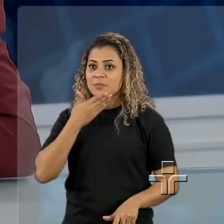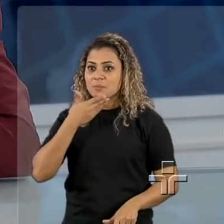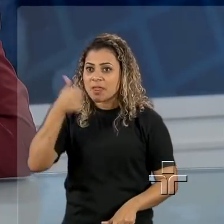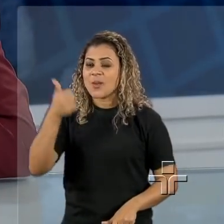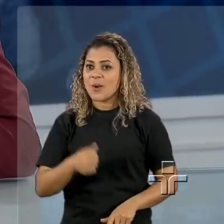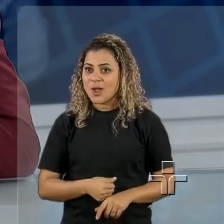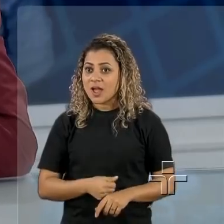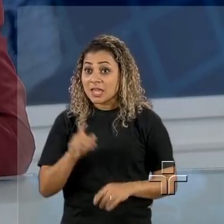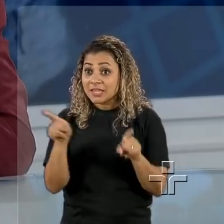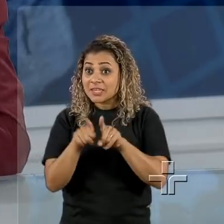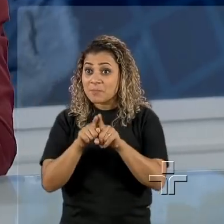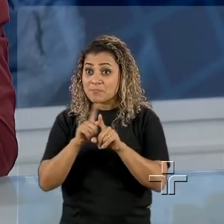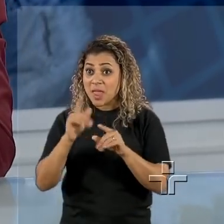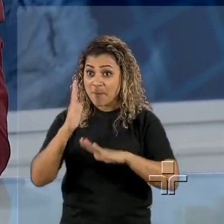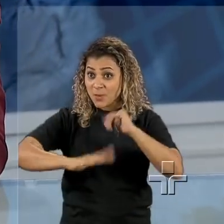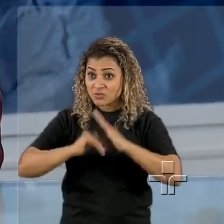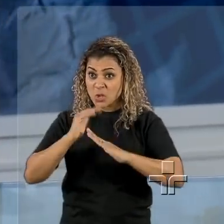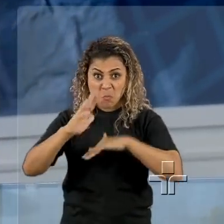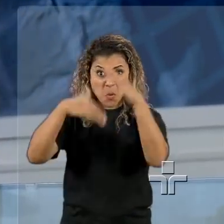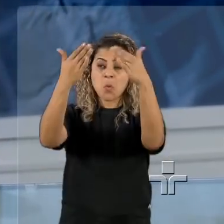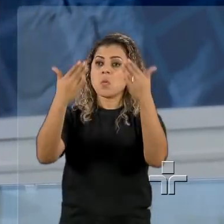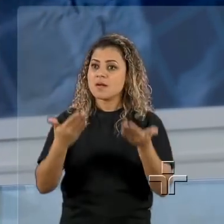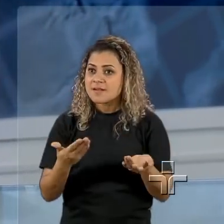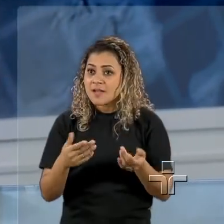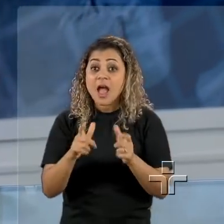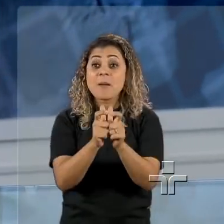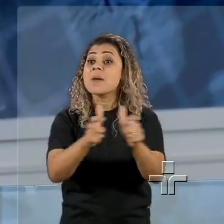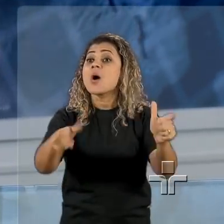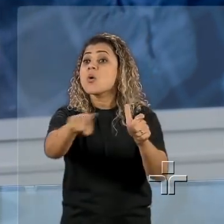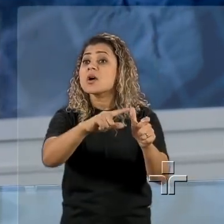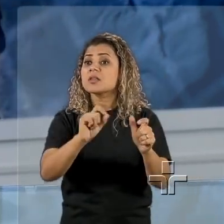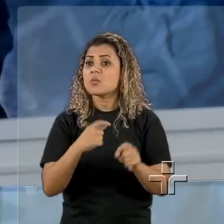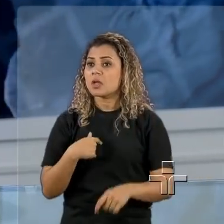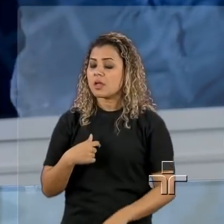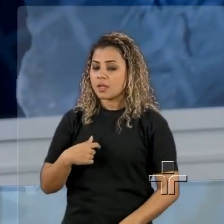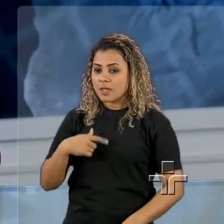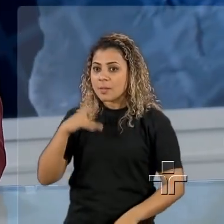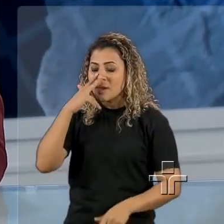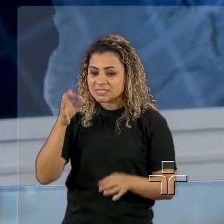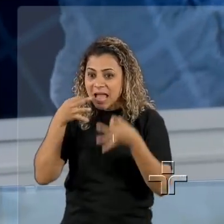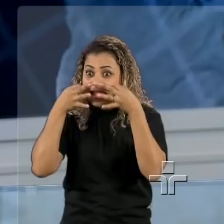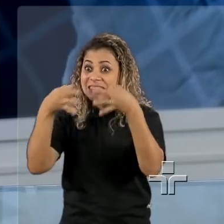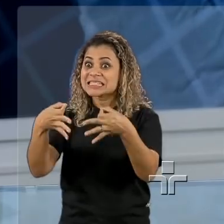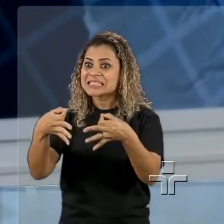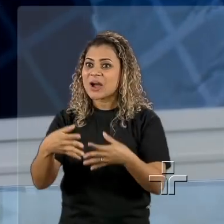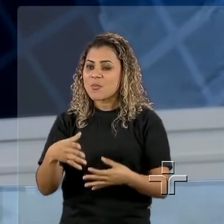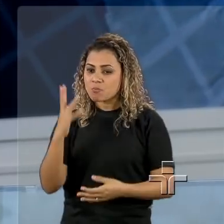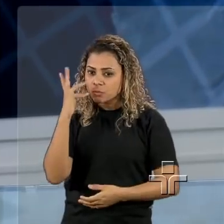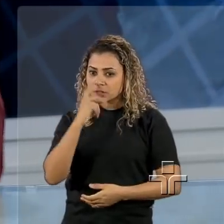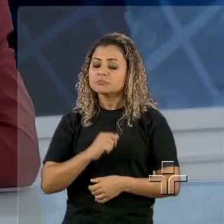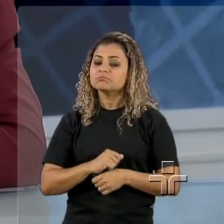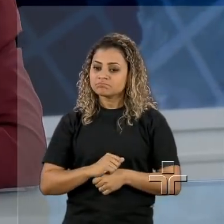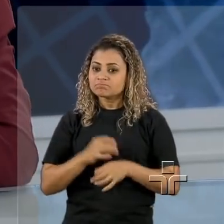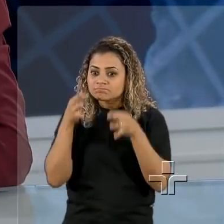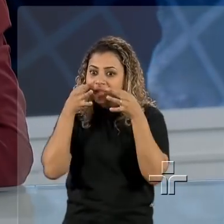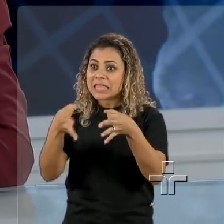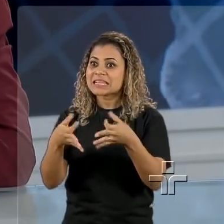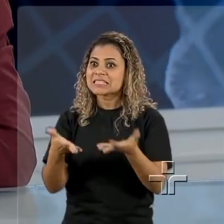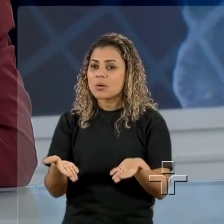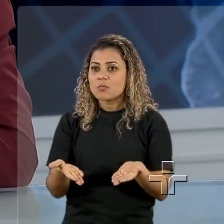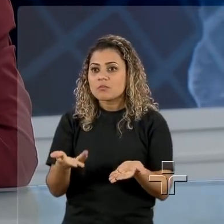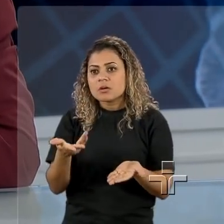esse assunto, que são várias fatias de tema, né? Primeiro, a moça que disse que sofreu bullying e tal, tem sempre que lembrar que sempre muita gente